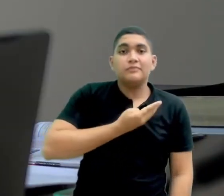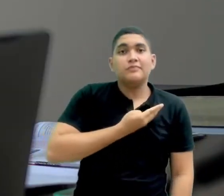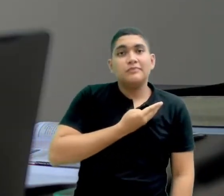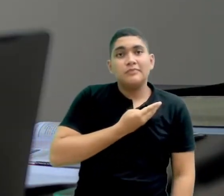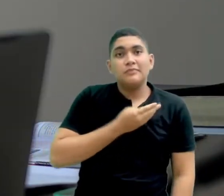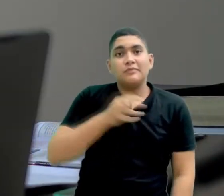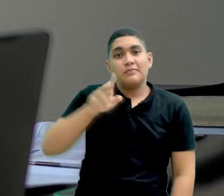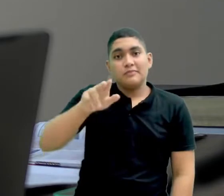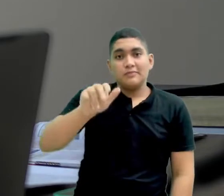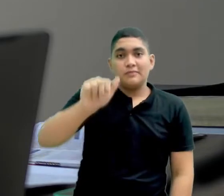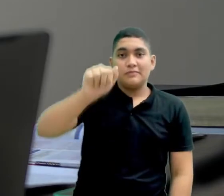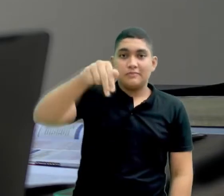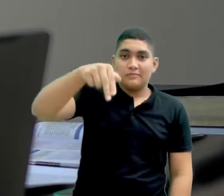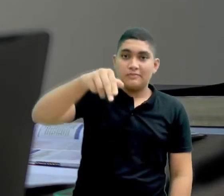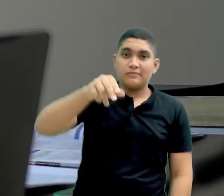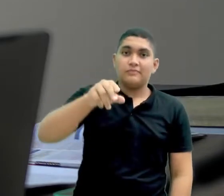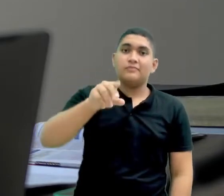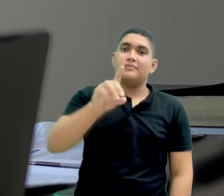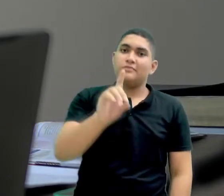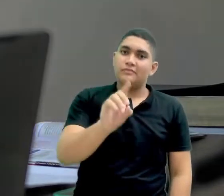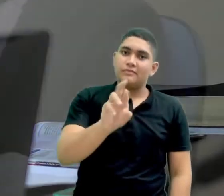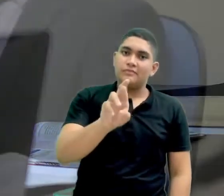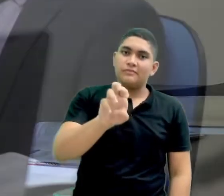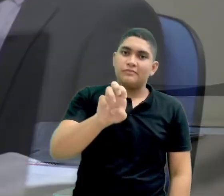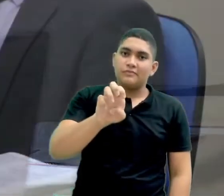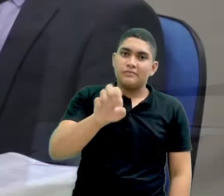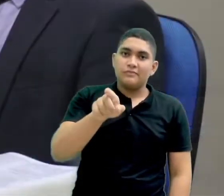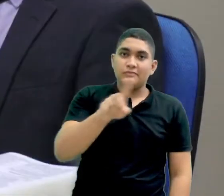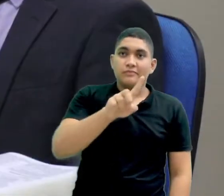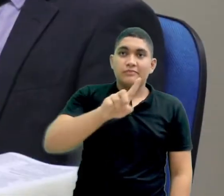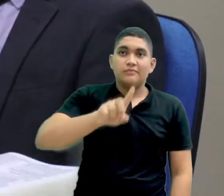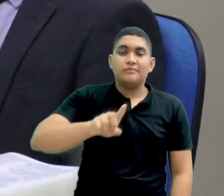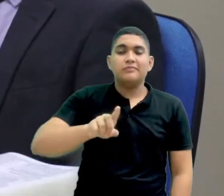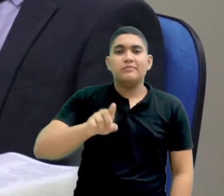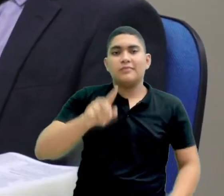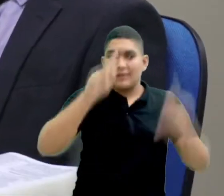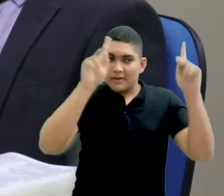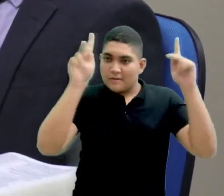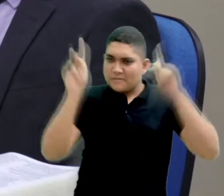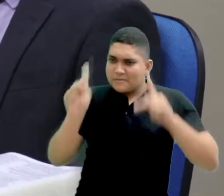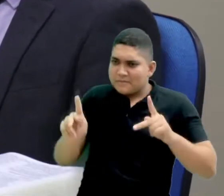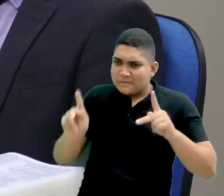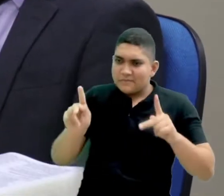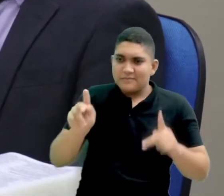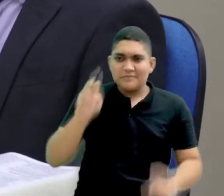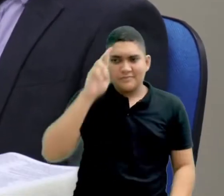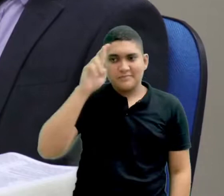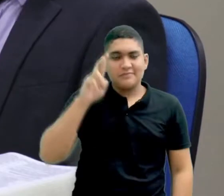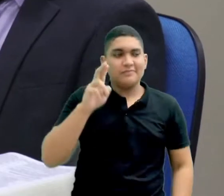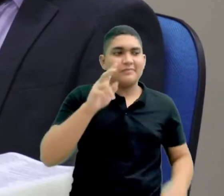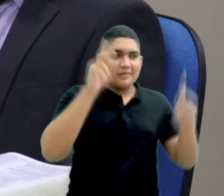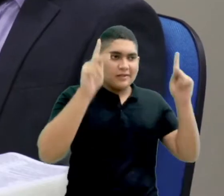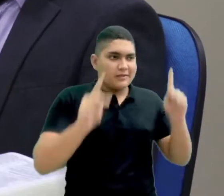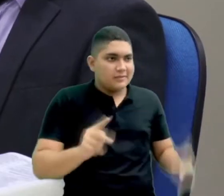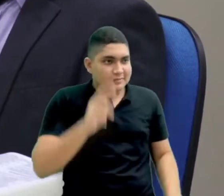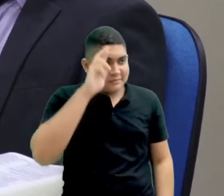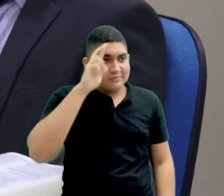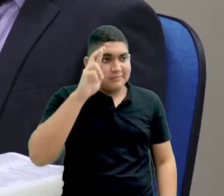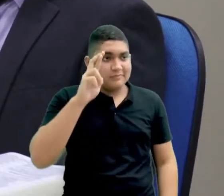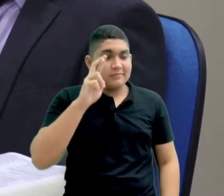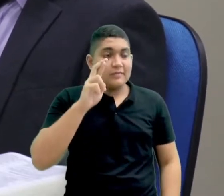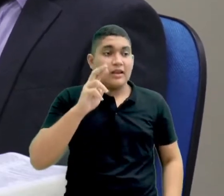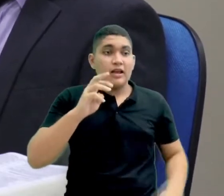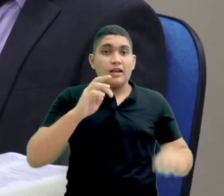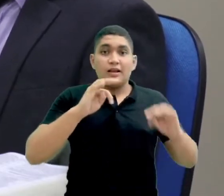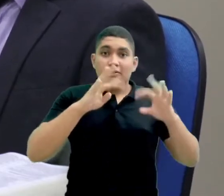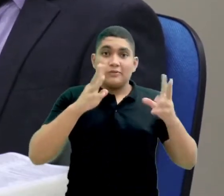está conosco também o nosso irmão André Lira. André, a paz do Senhor. A paz do Senhor, diácono Adriano. A paz do Senhor a todos os